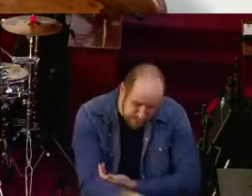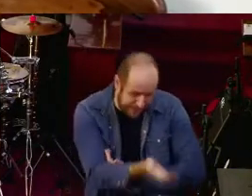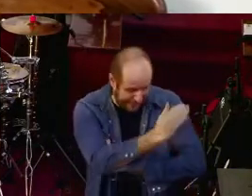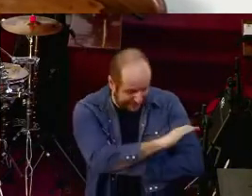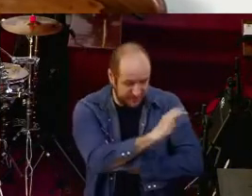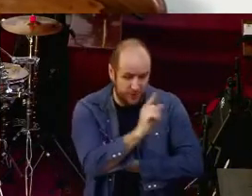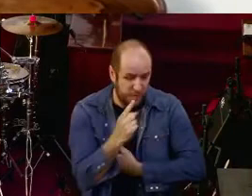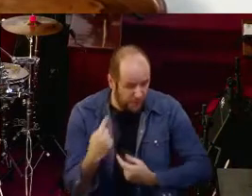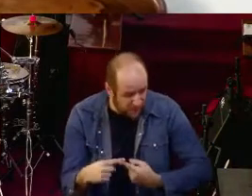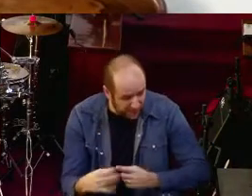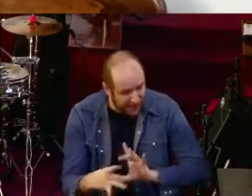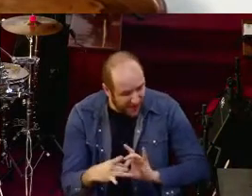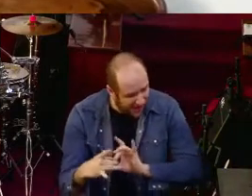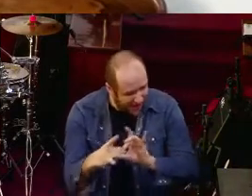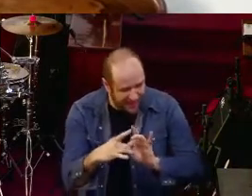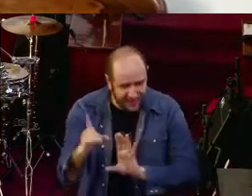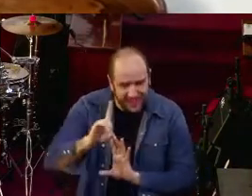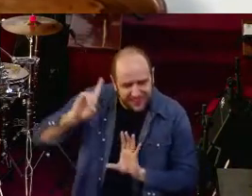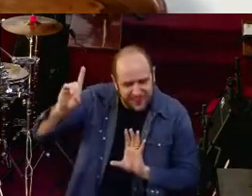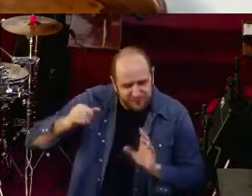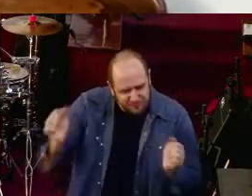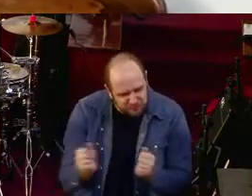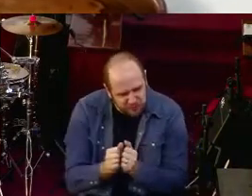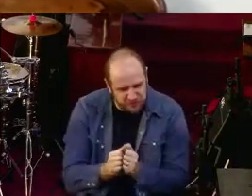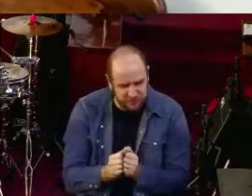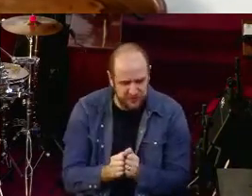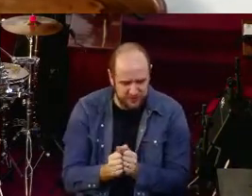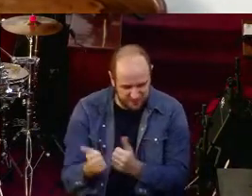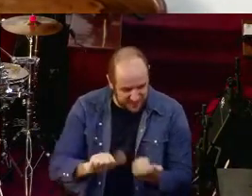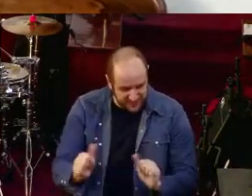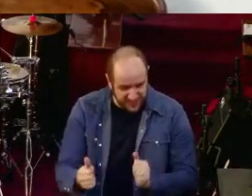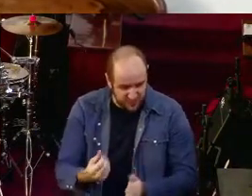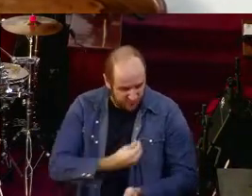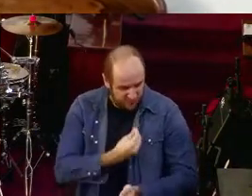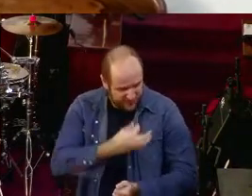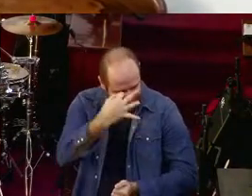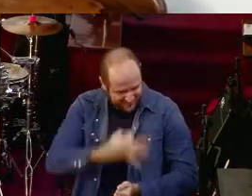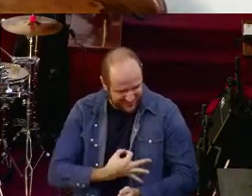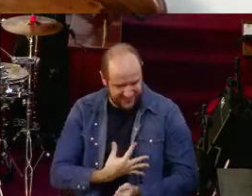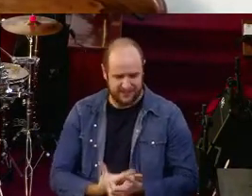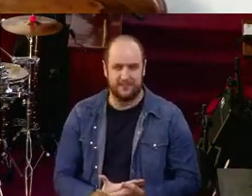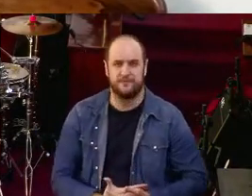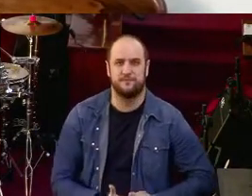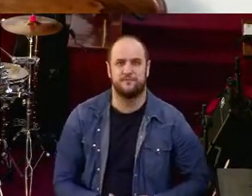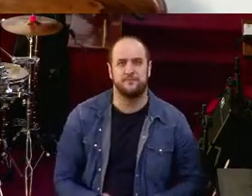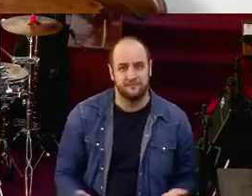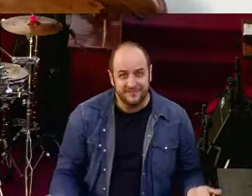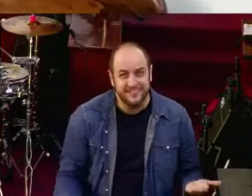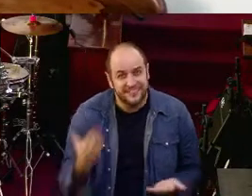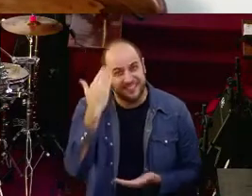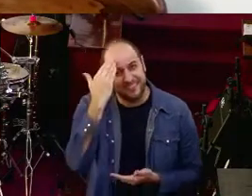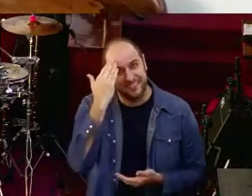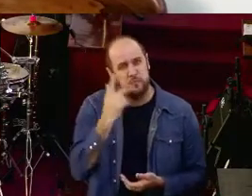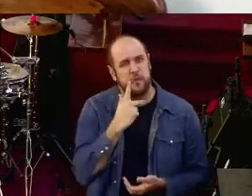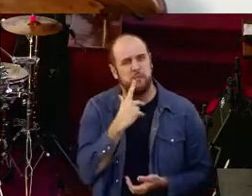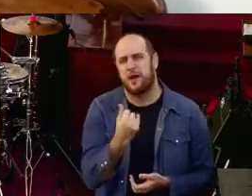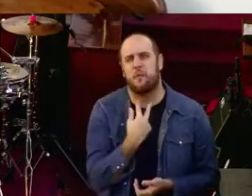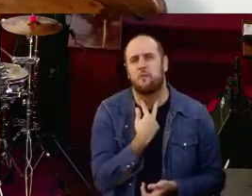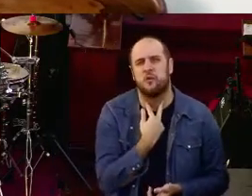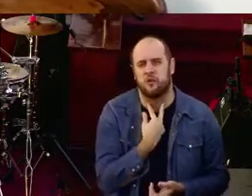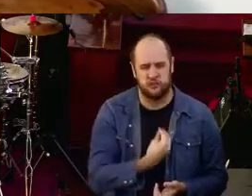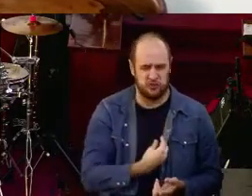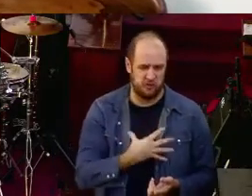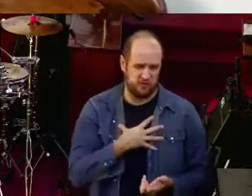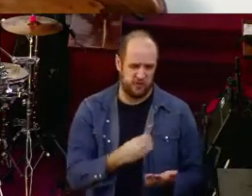aliança. Você foi batizado para viver assim. Por isso não cabe, um pai jamais pode se conformar com um filho que se